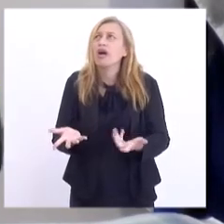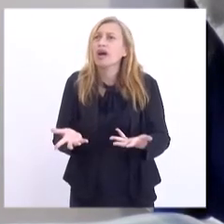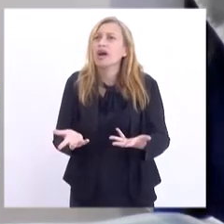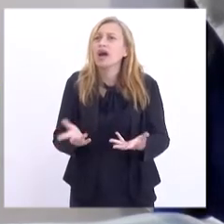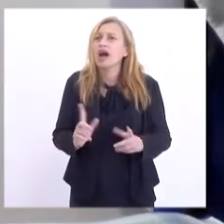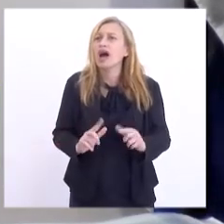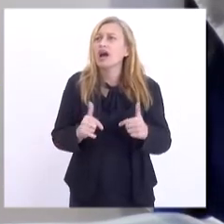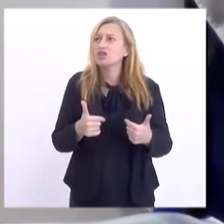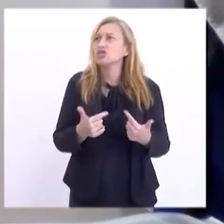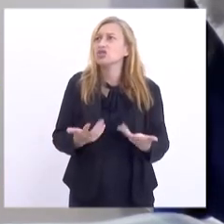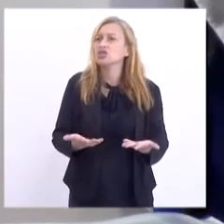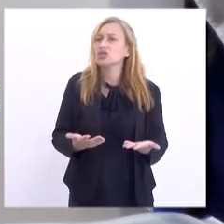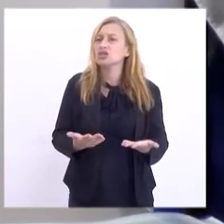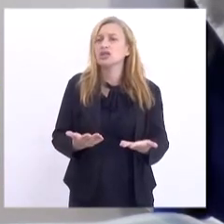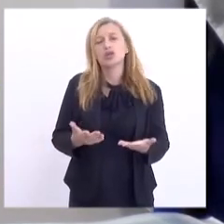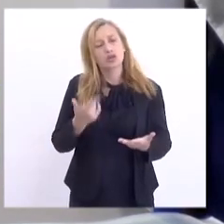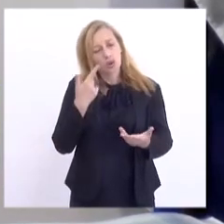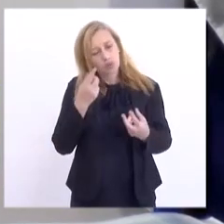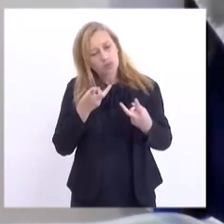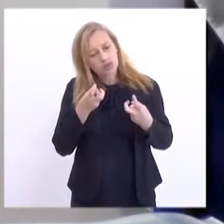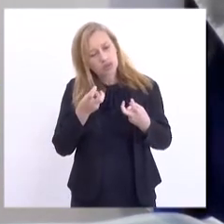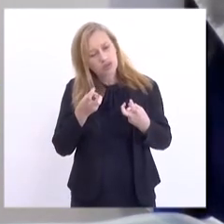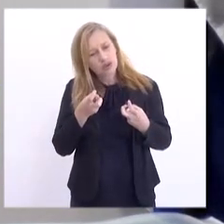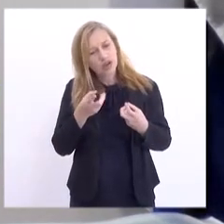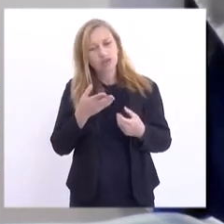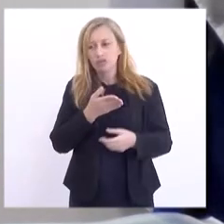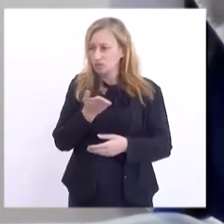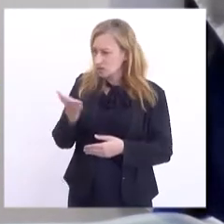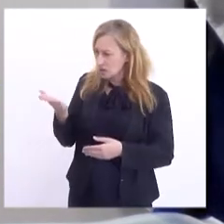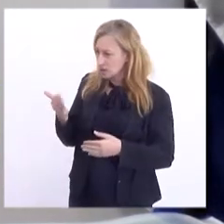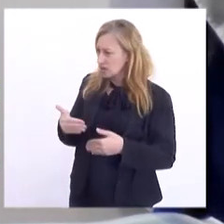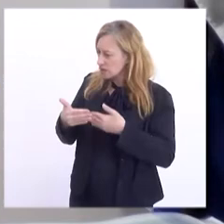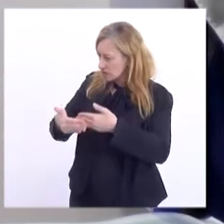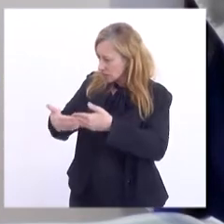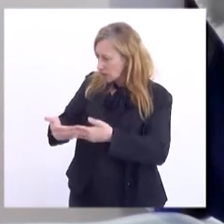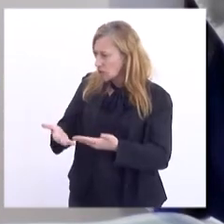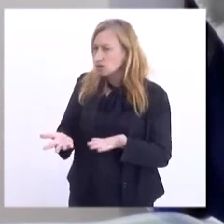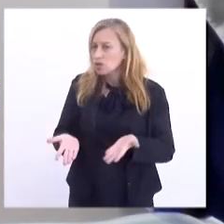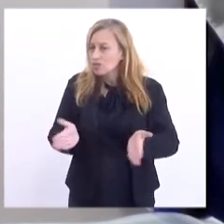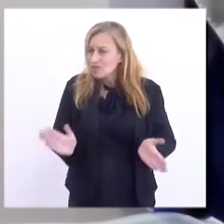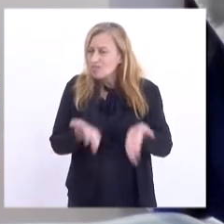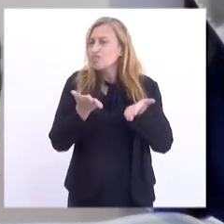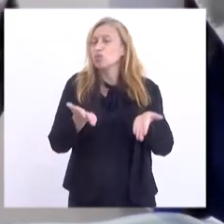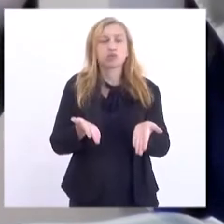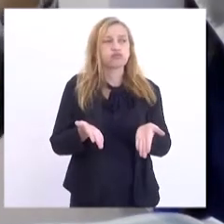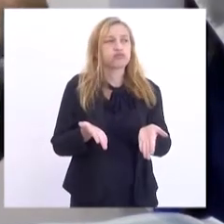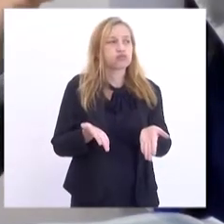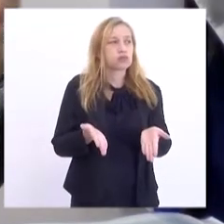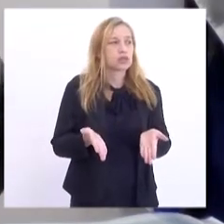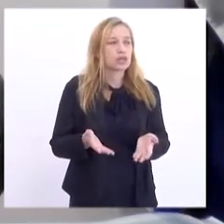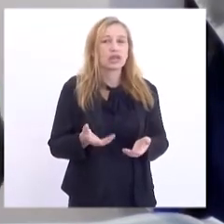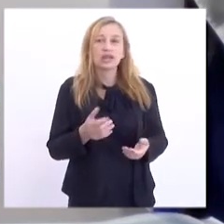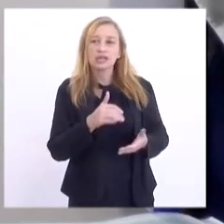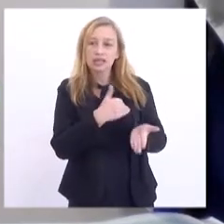pode funcionar e eu tenho verificado que os senhores avançaram muito por impulsos o secretário x pede para o